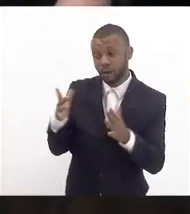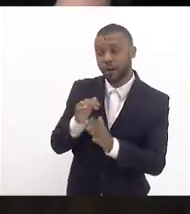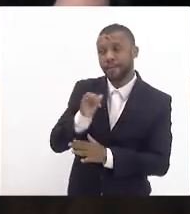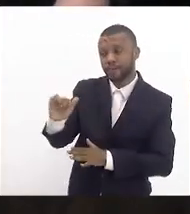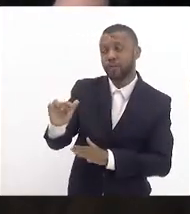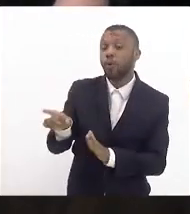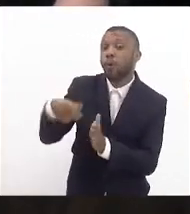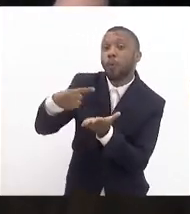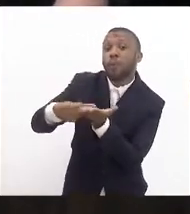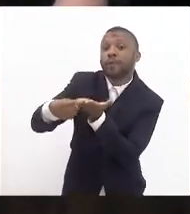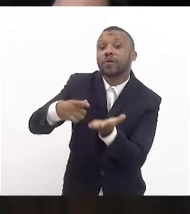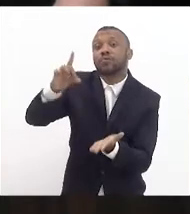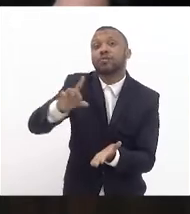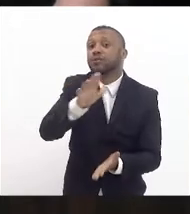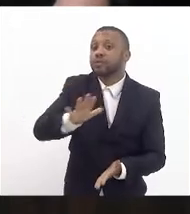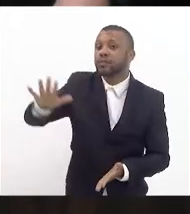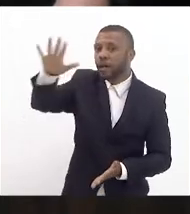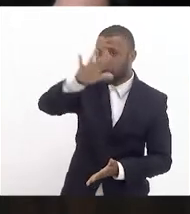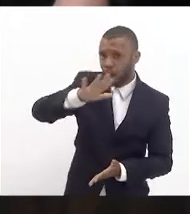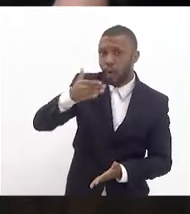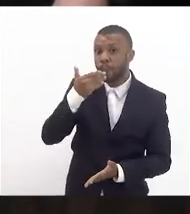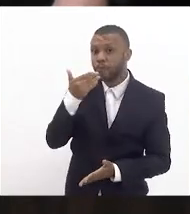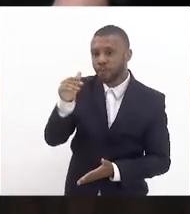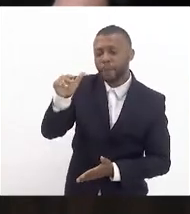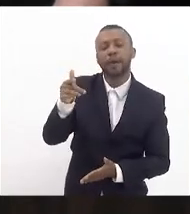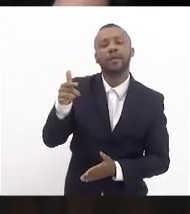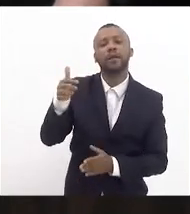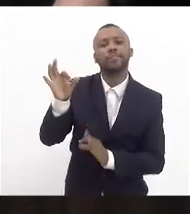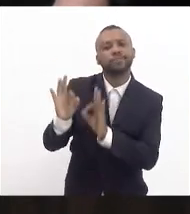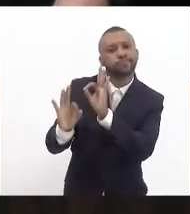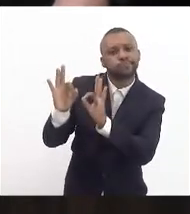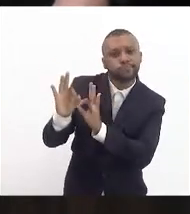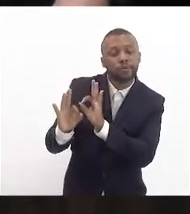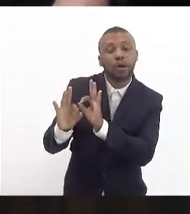o diretor-geral? Pedi para ele dar uma geral no